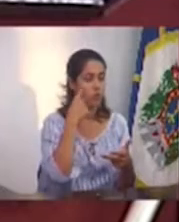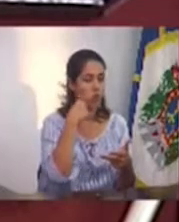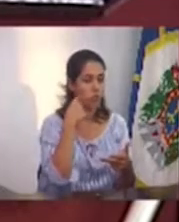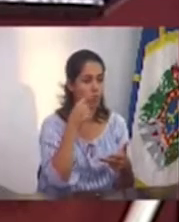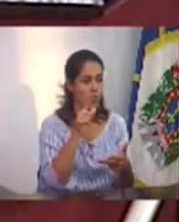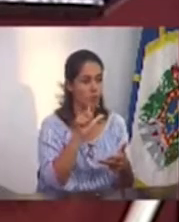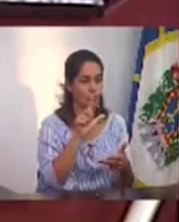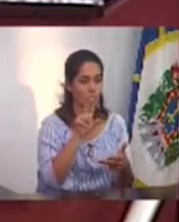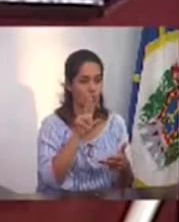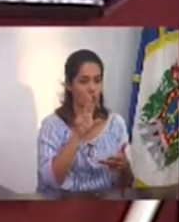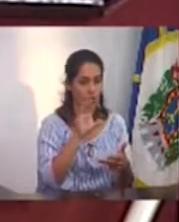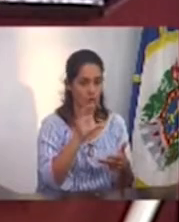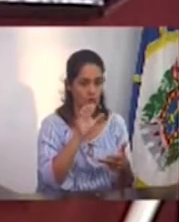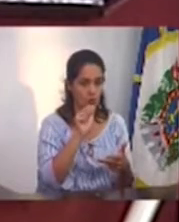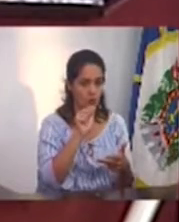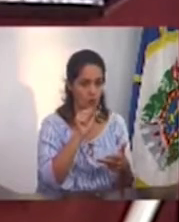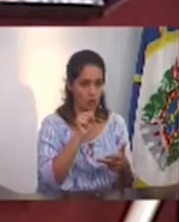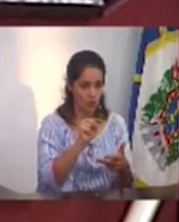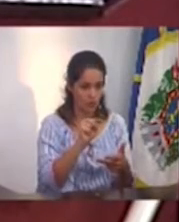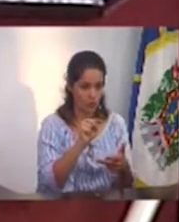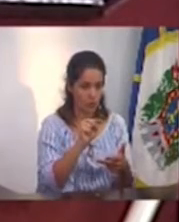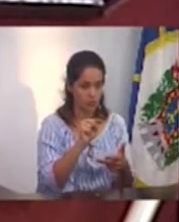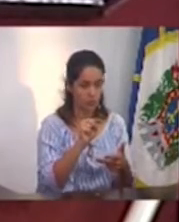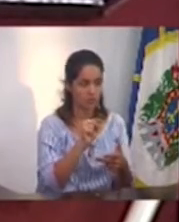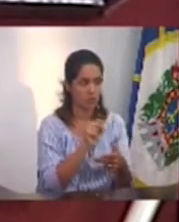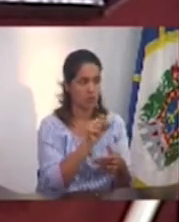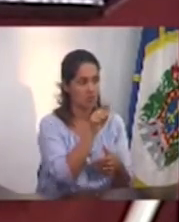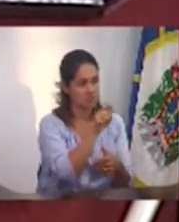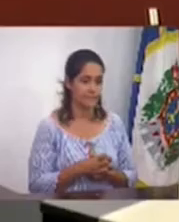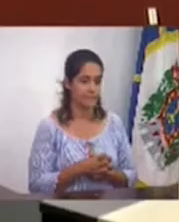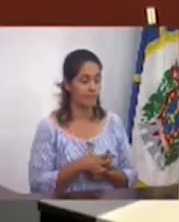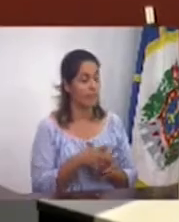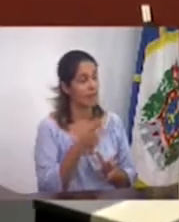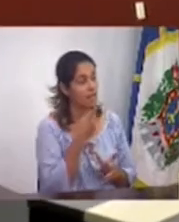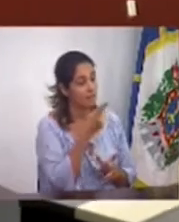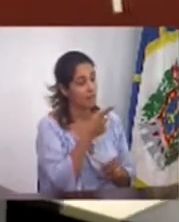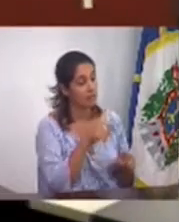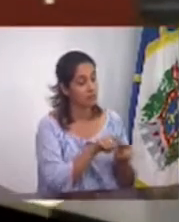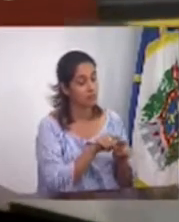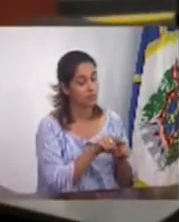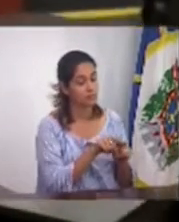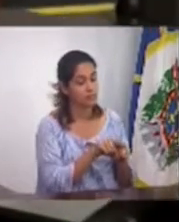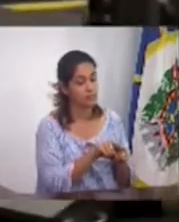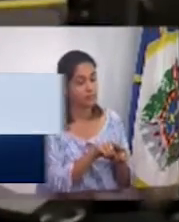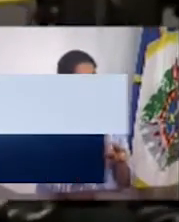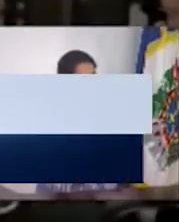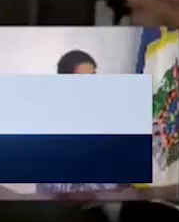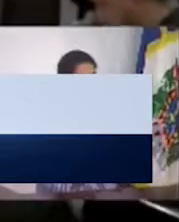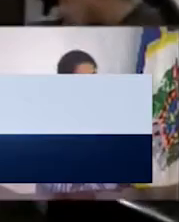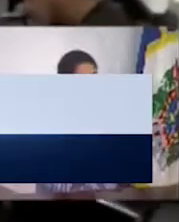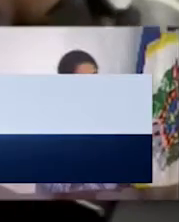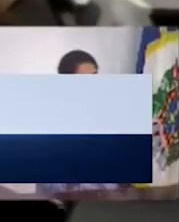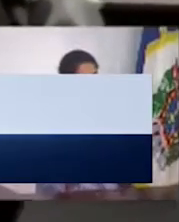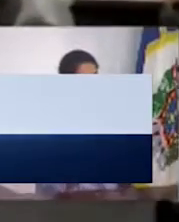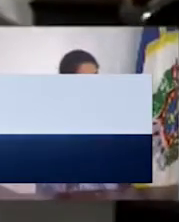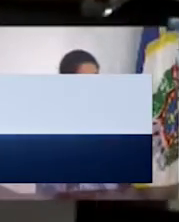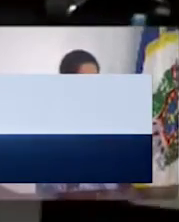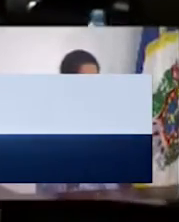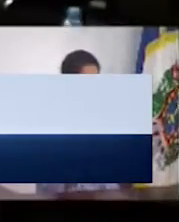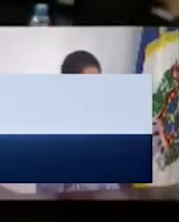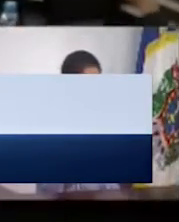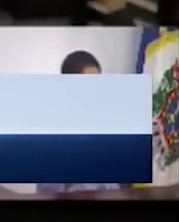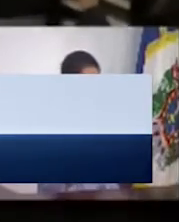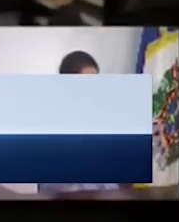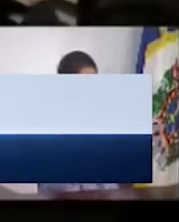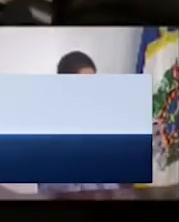cidade na tribuna diversos assuntos foram debatidos como a assinatura da ordem de serviço para obras